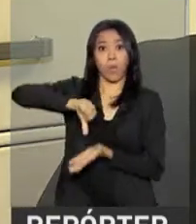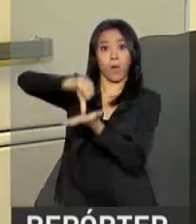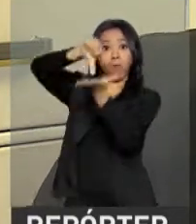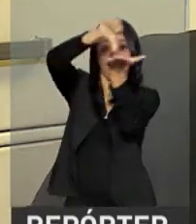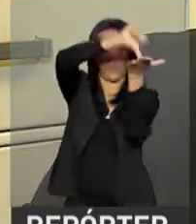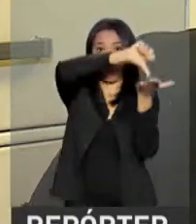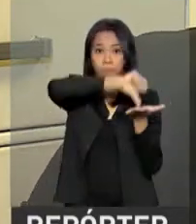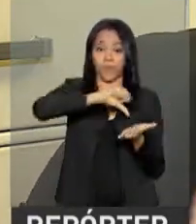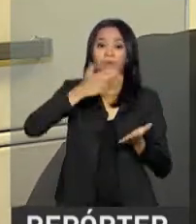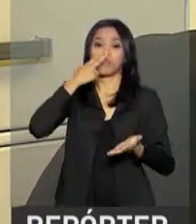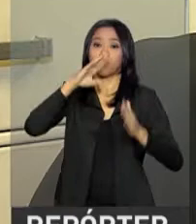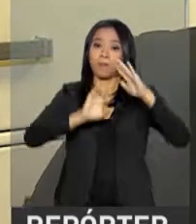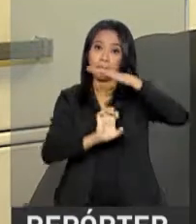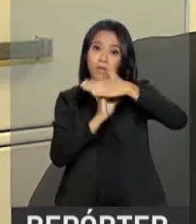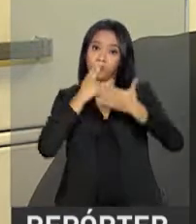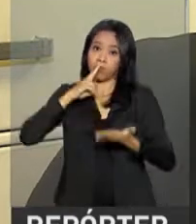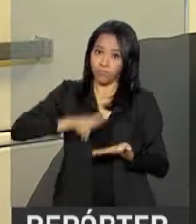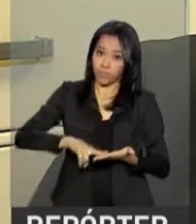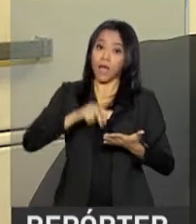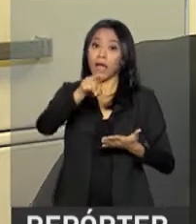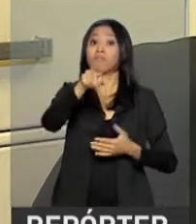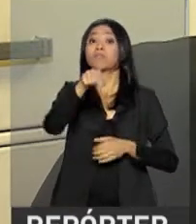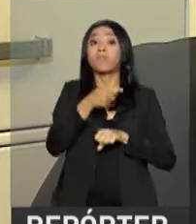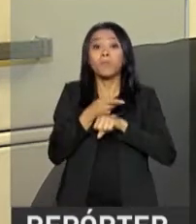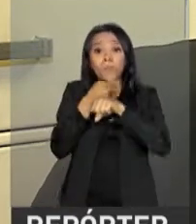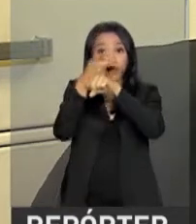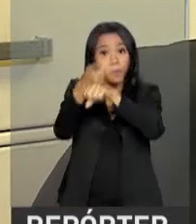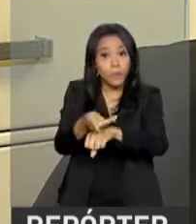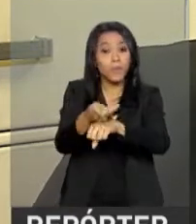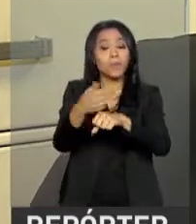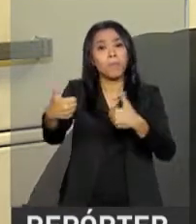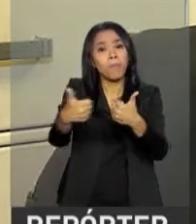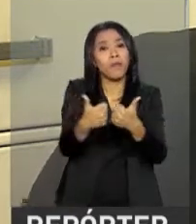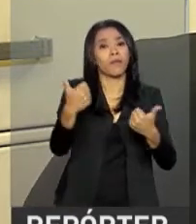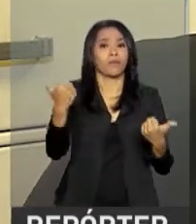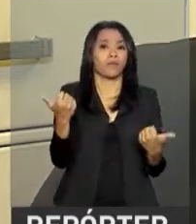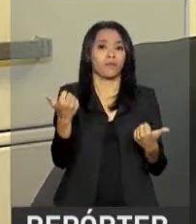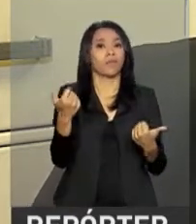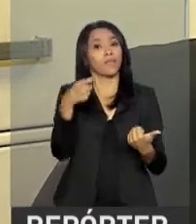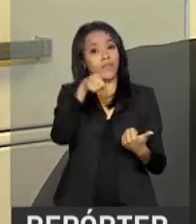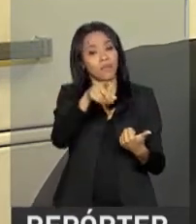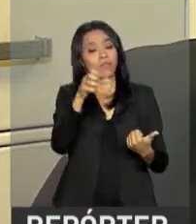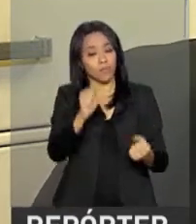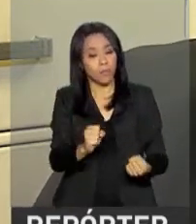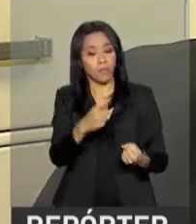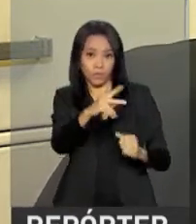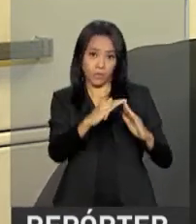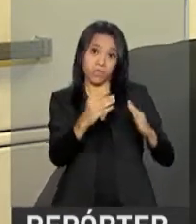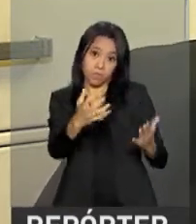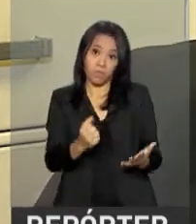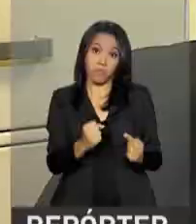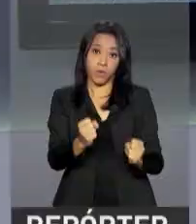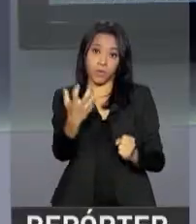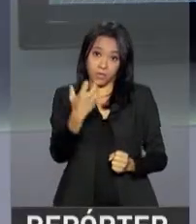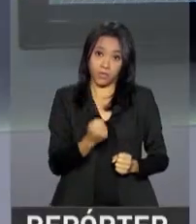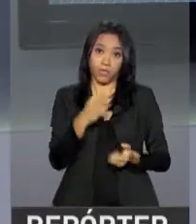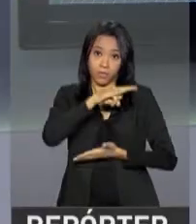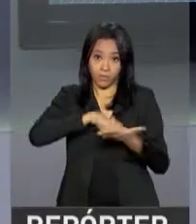dele então ele deverá solicitar que o documento a província mais próximo e ele poderá receber o documento